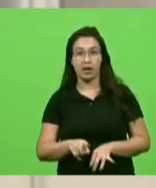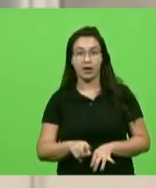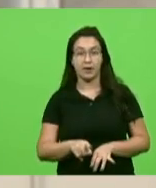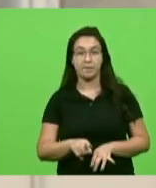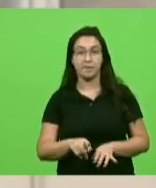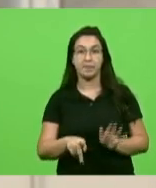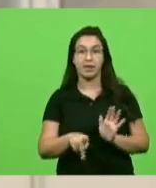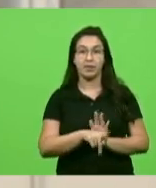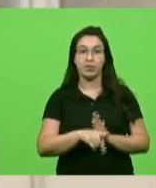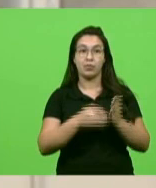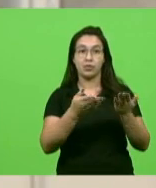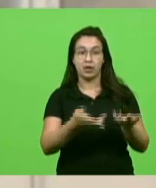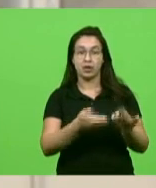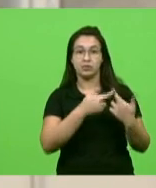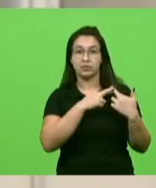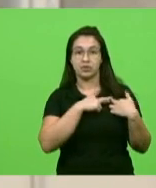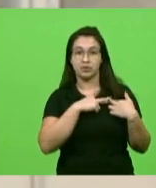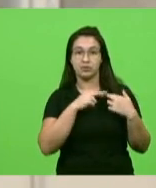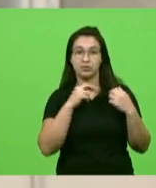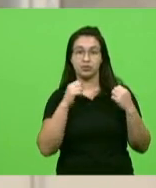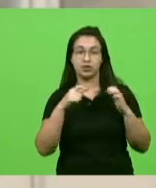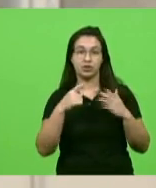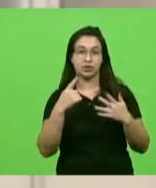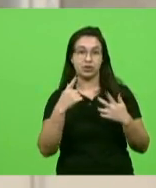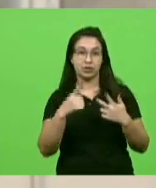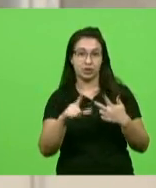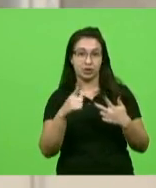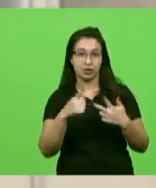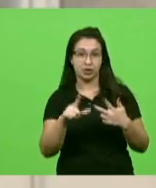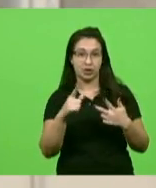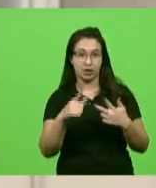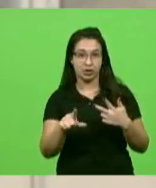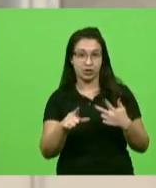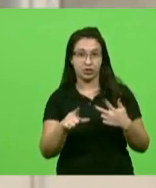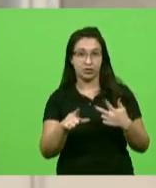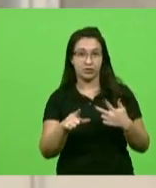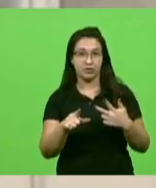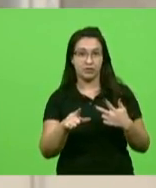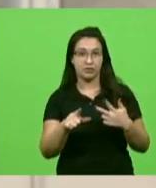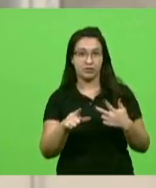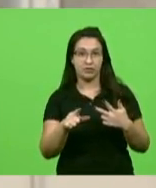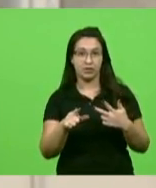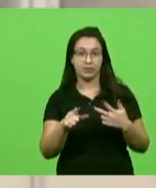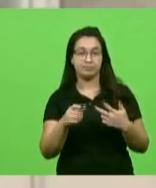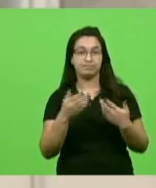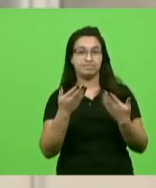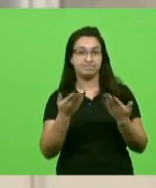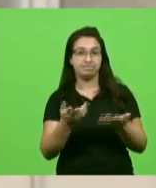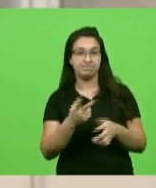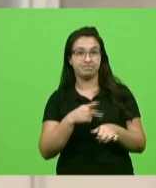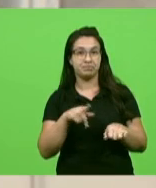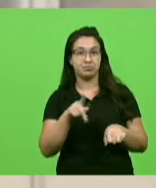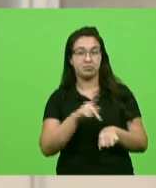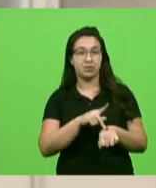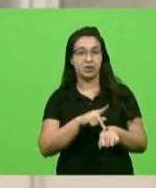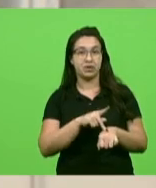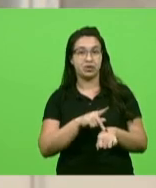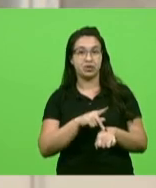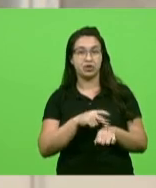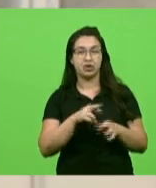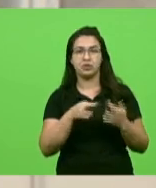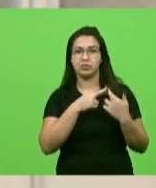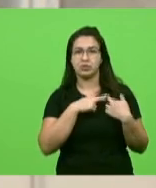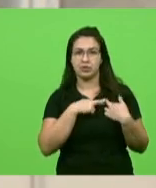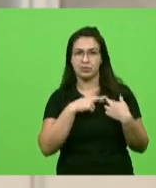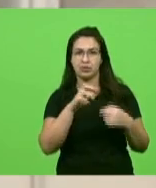Legislativa privativa da União portanto não compete ao legislador Estadual